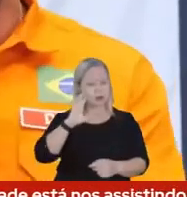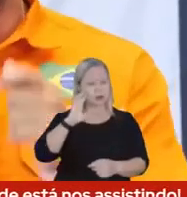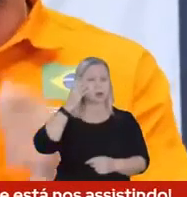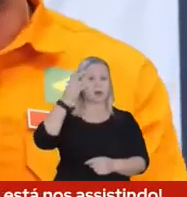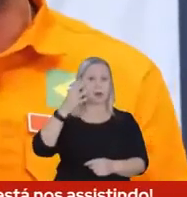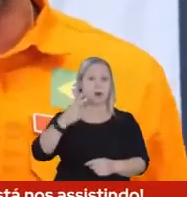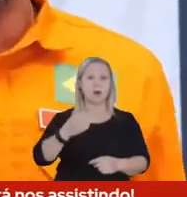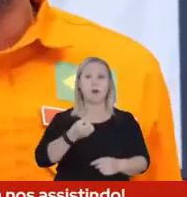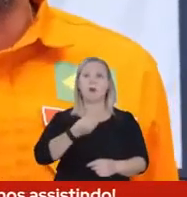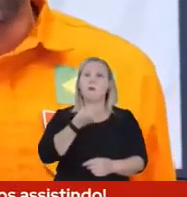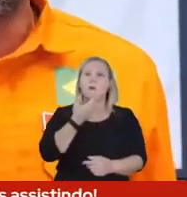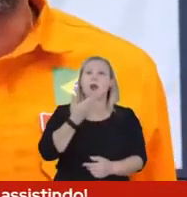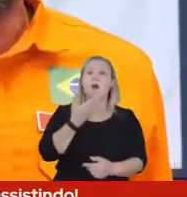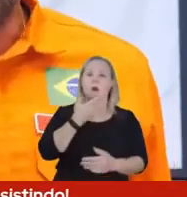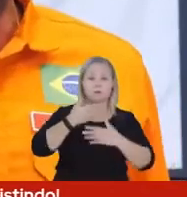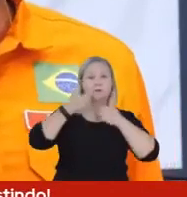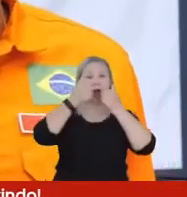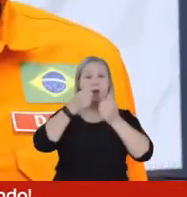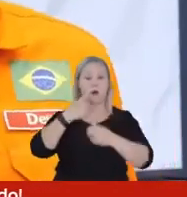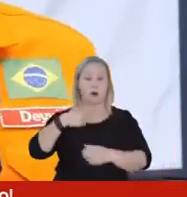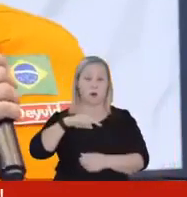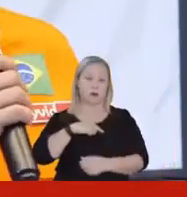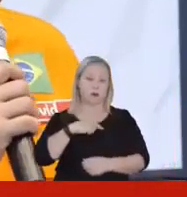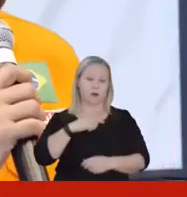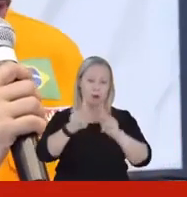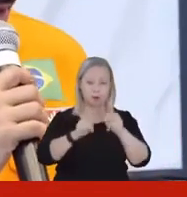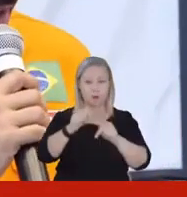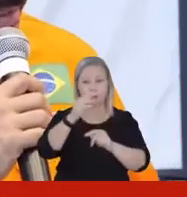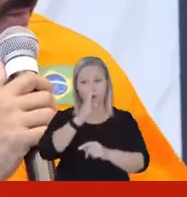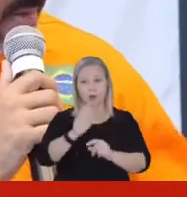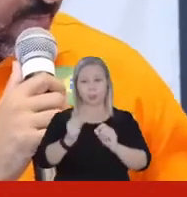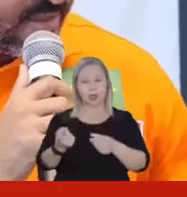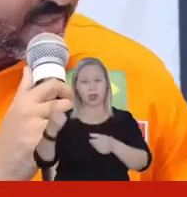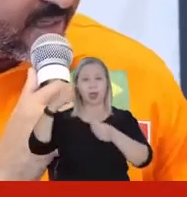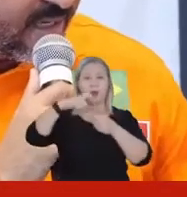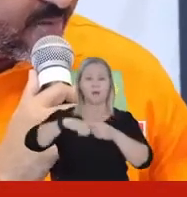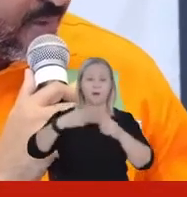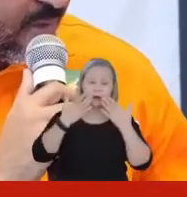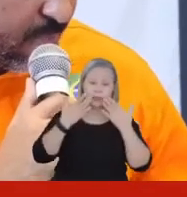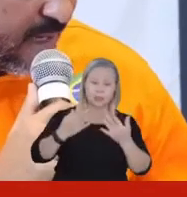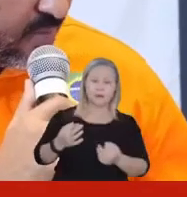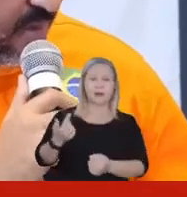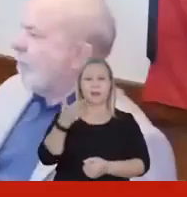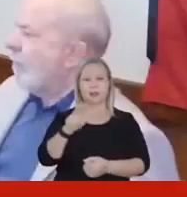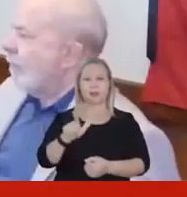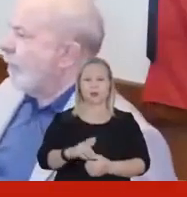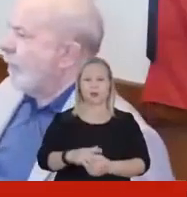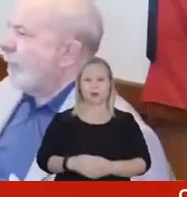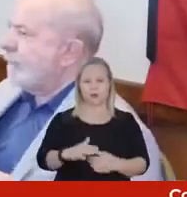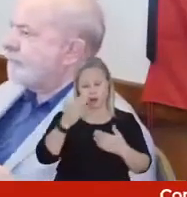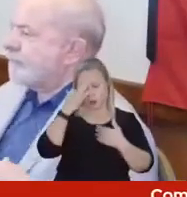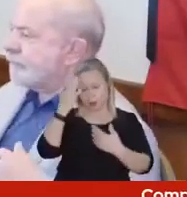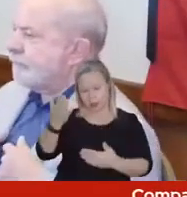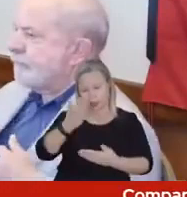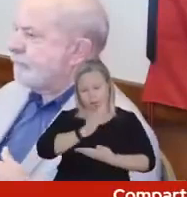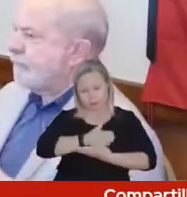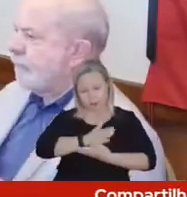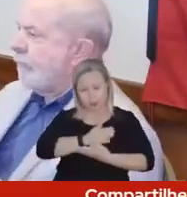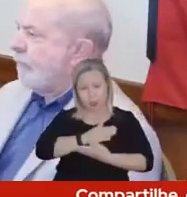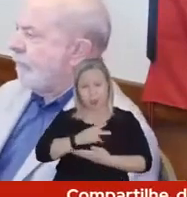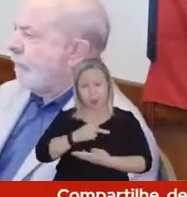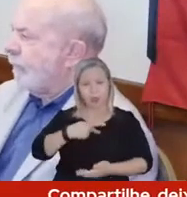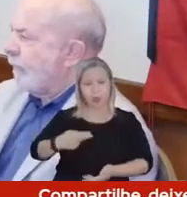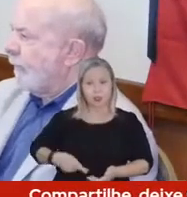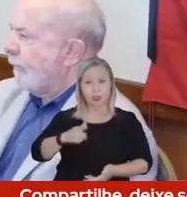que o povo brasileiro ele volte a ser feliz de novo. Nós agradecemos de coração, presidenta Gleisi, pelo empenho, pelo carinho, pela atenção e